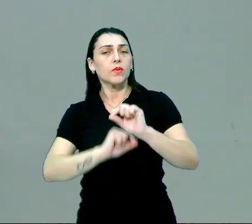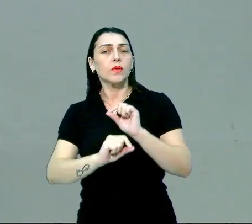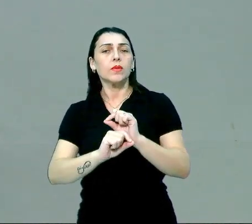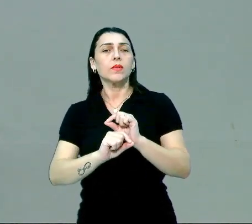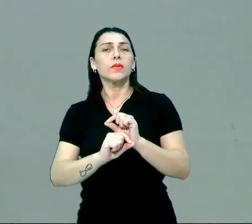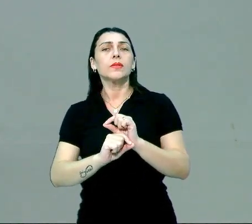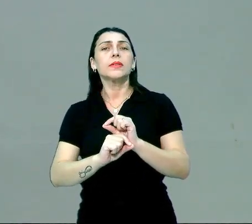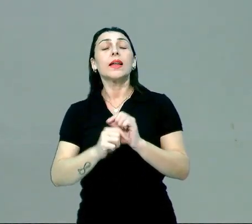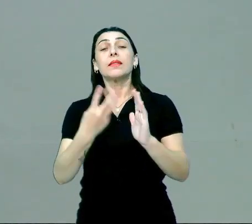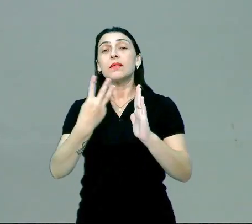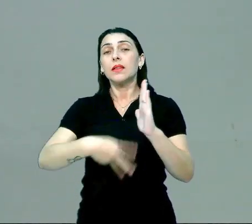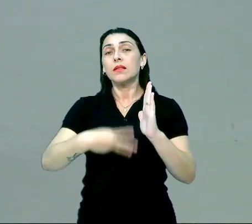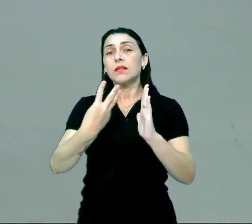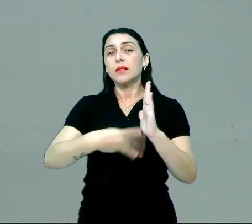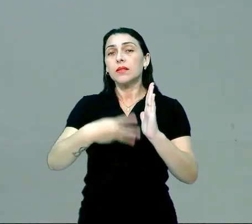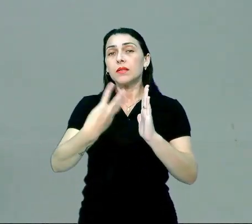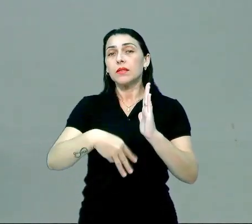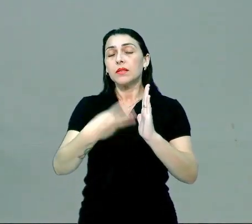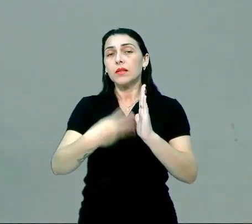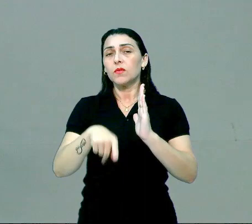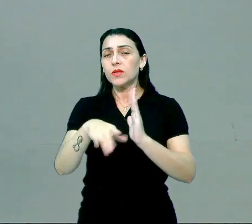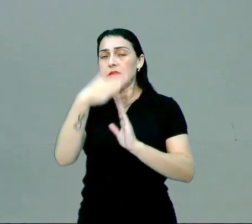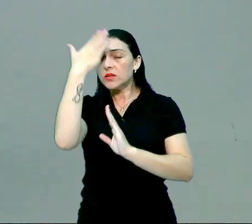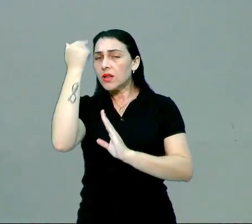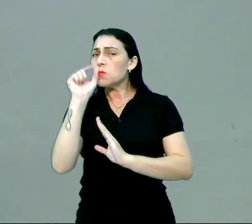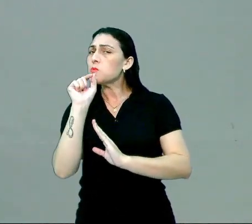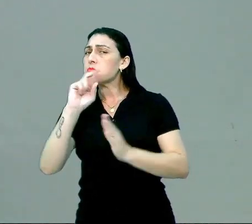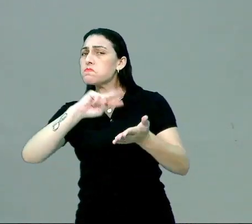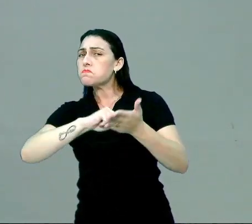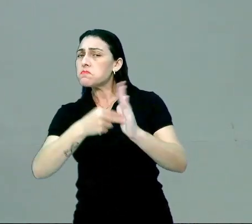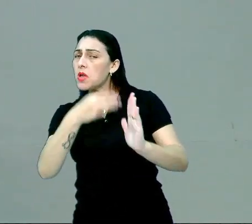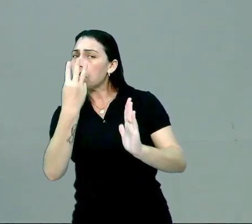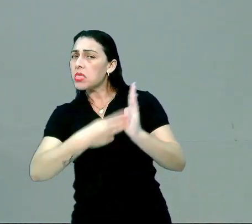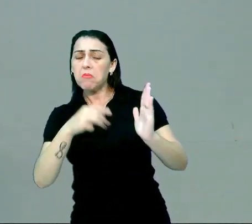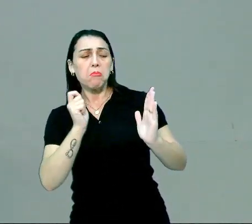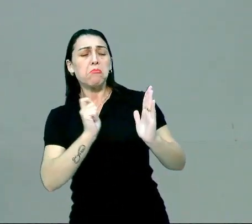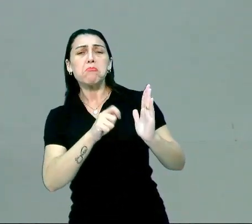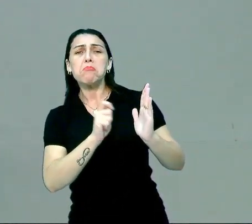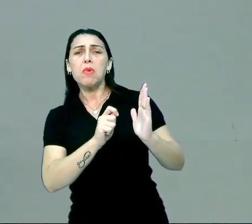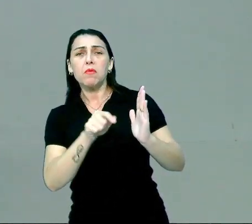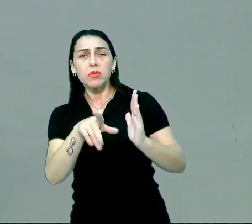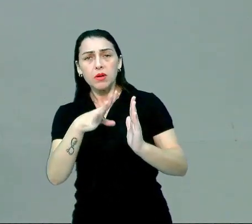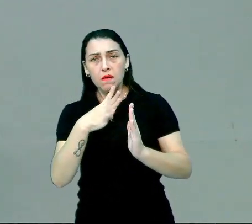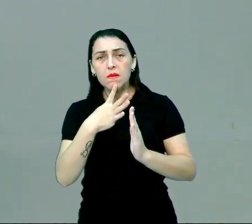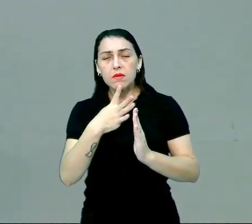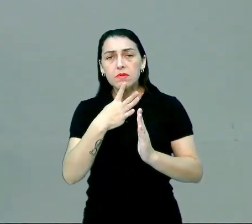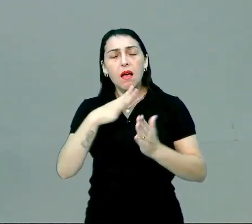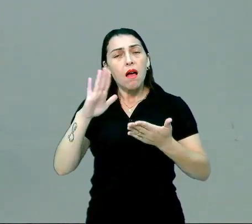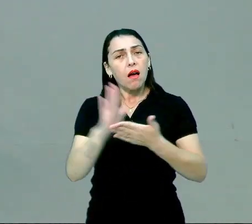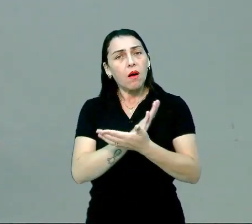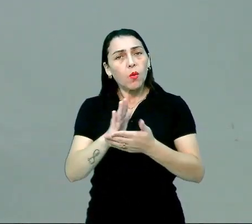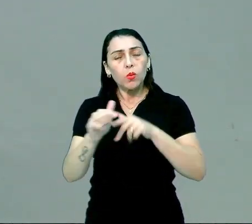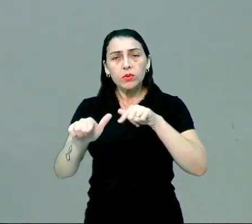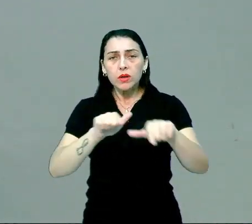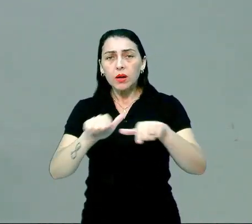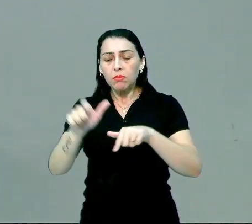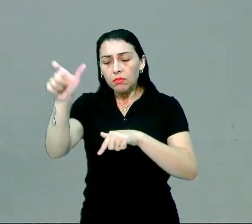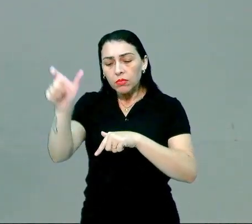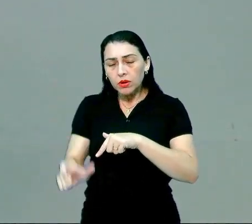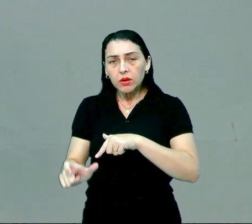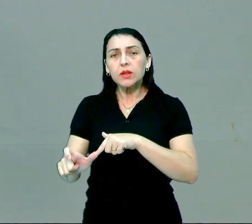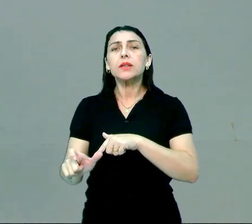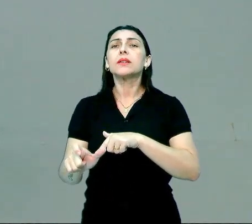da terceirização. Você sabe o que é terceirização? Você conhece algum